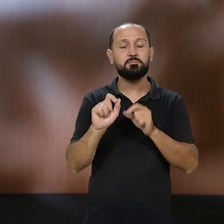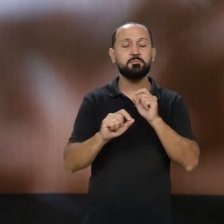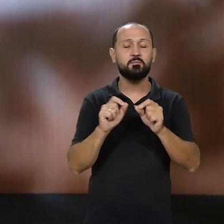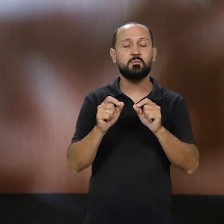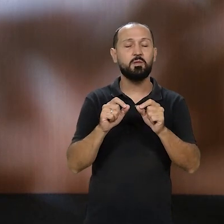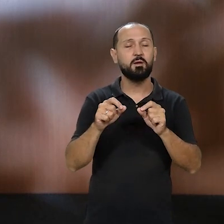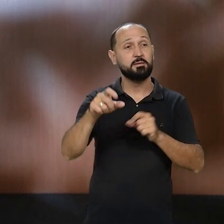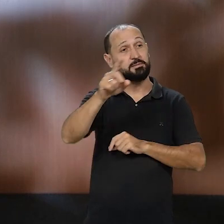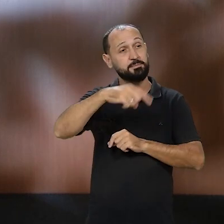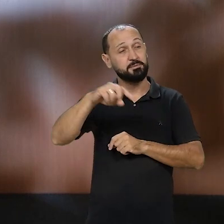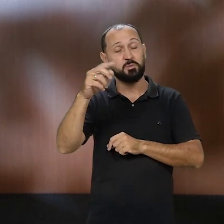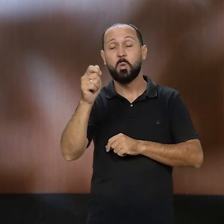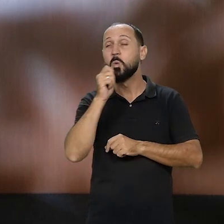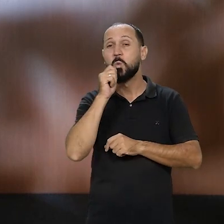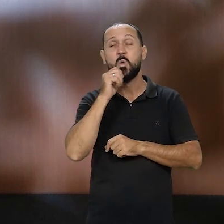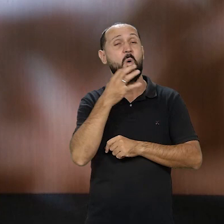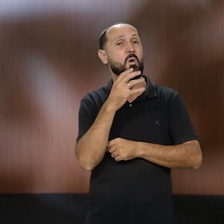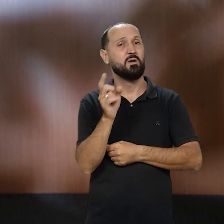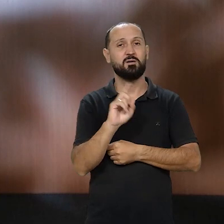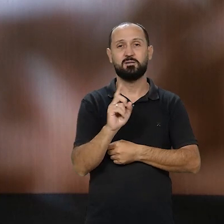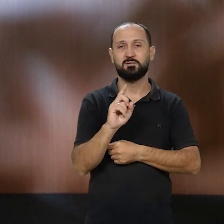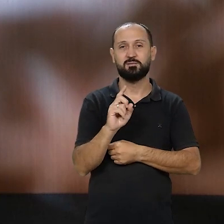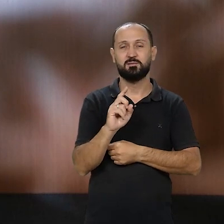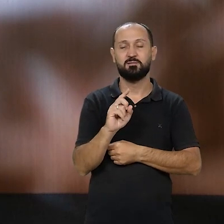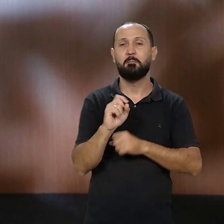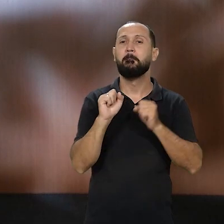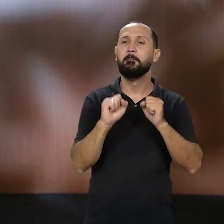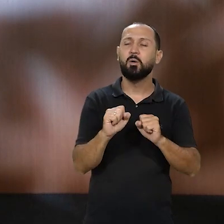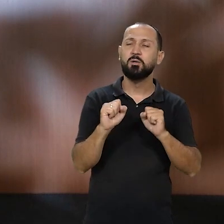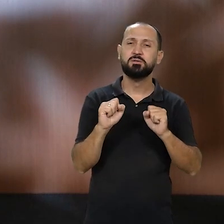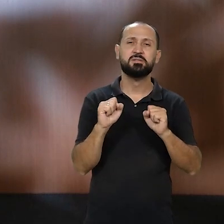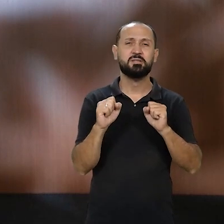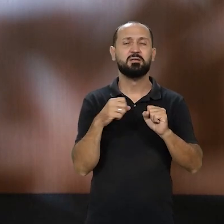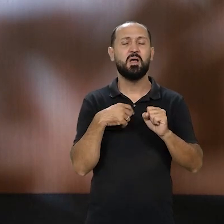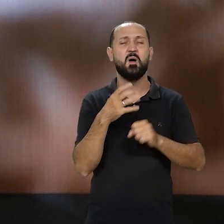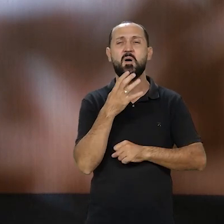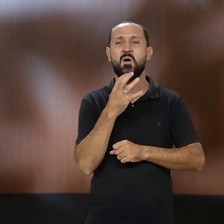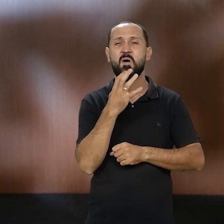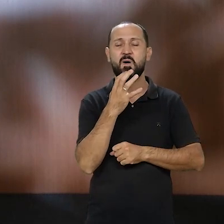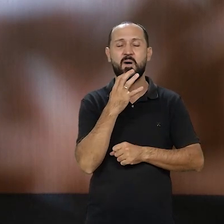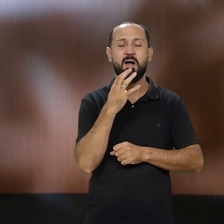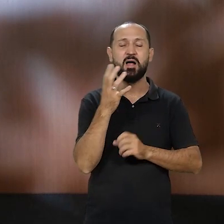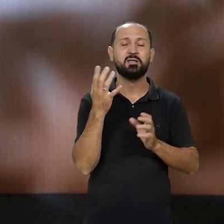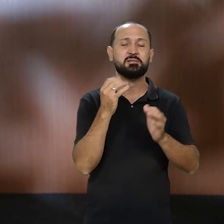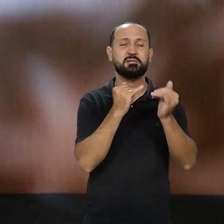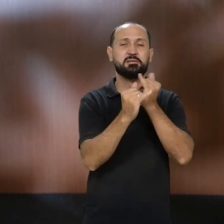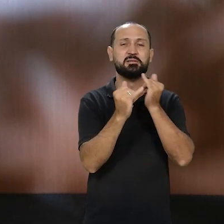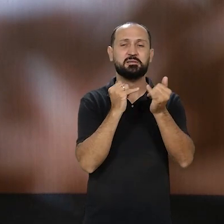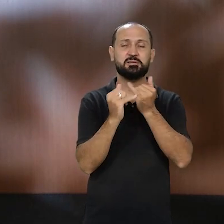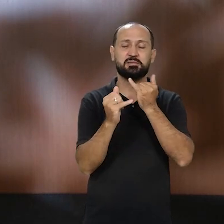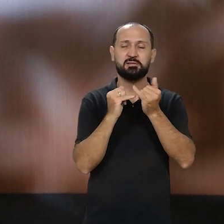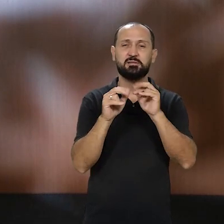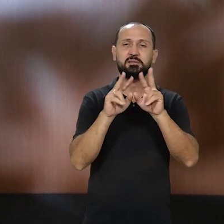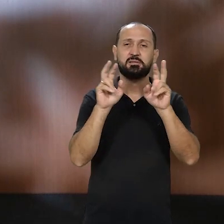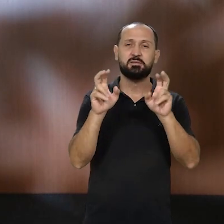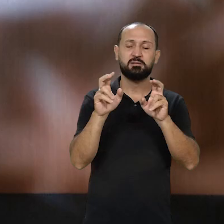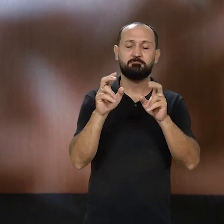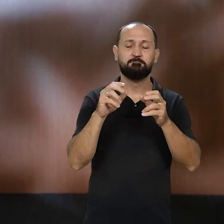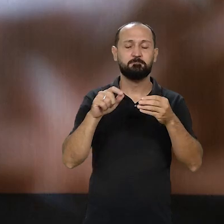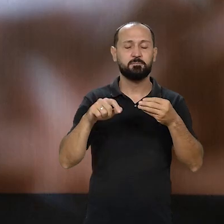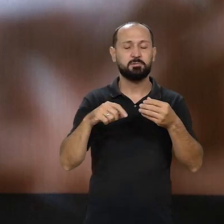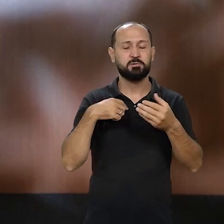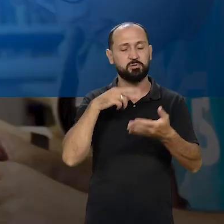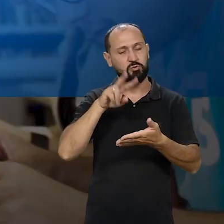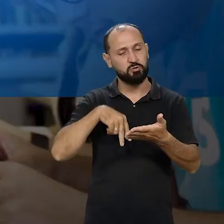que o público que ainda não as conhece possa estar conhecendo e se inteirando um pouco mais a respeito desses